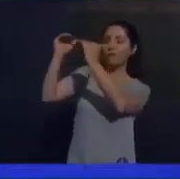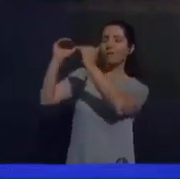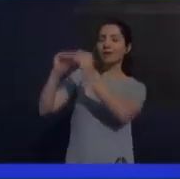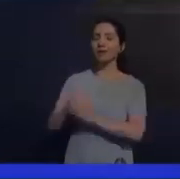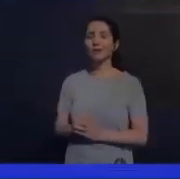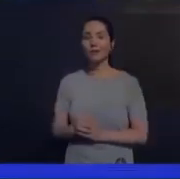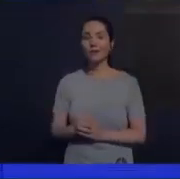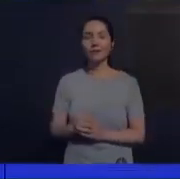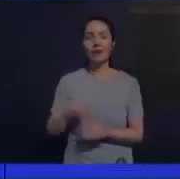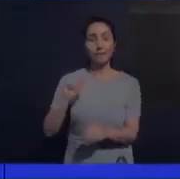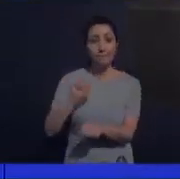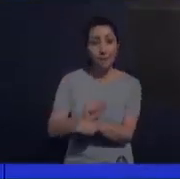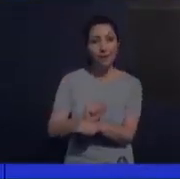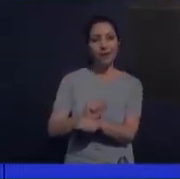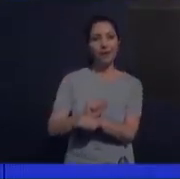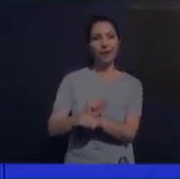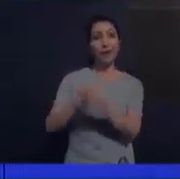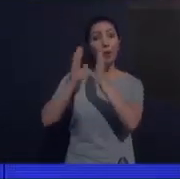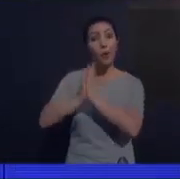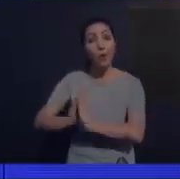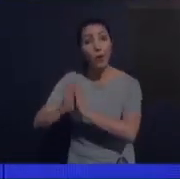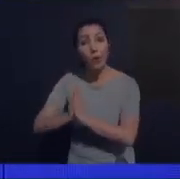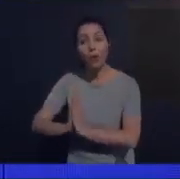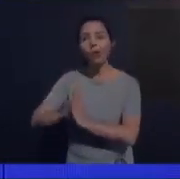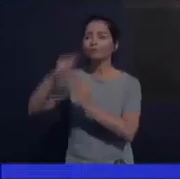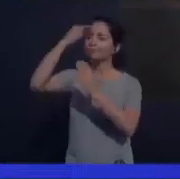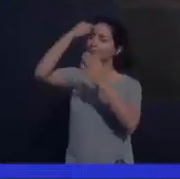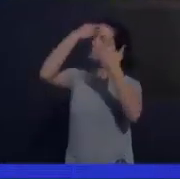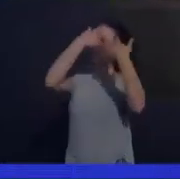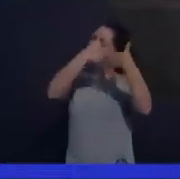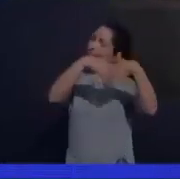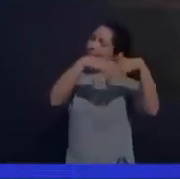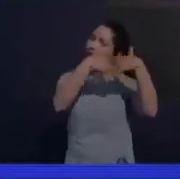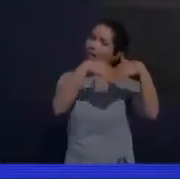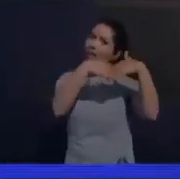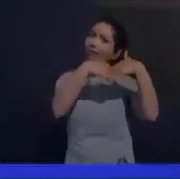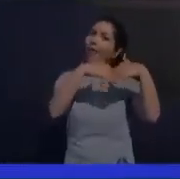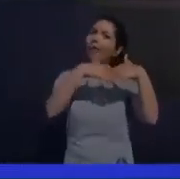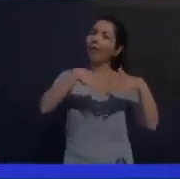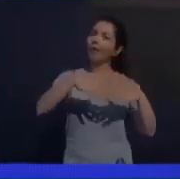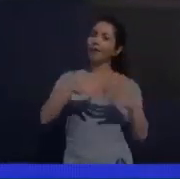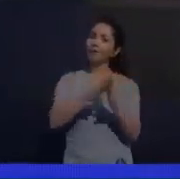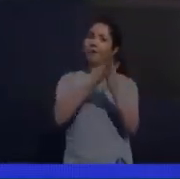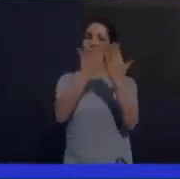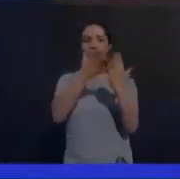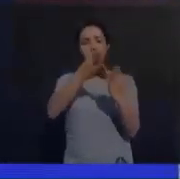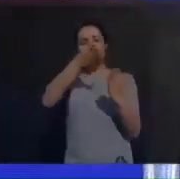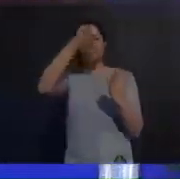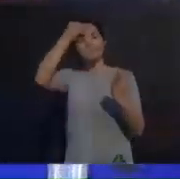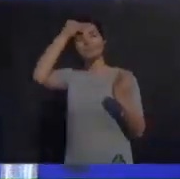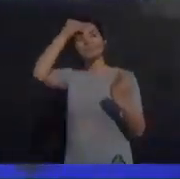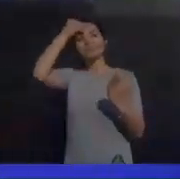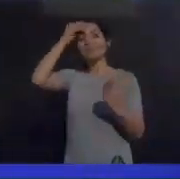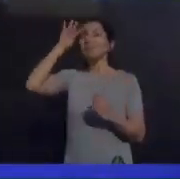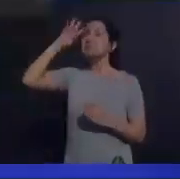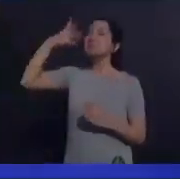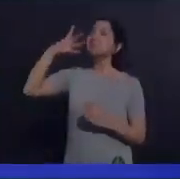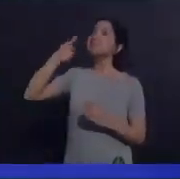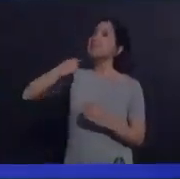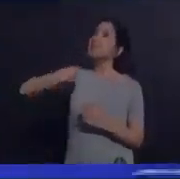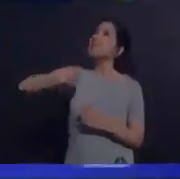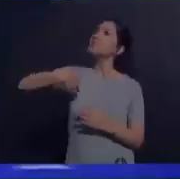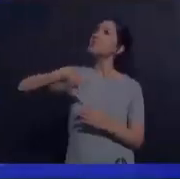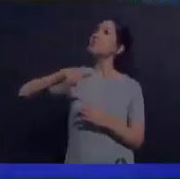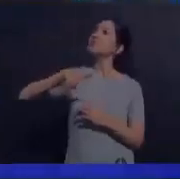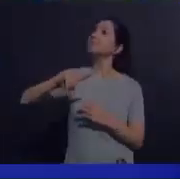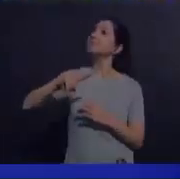paro, eu oro, eu medito, eu guardo no meu coração e eu decido viver. Viver